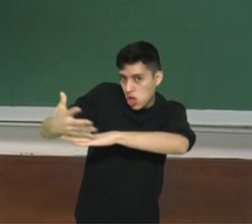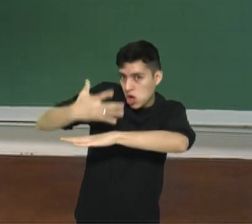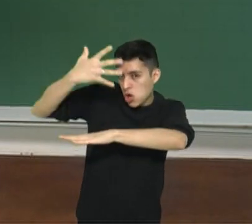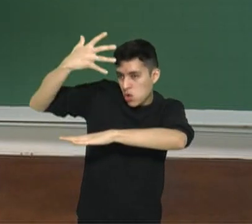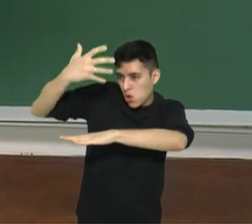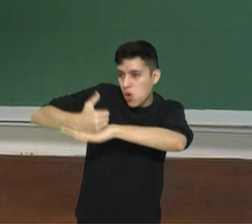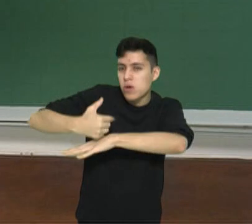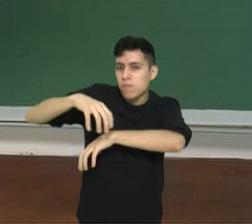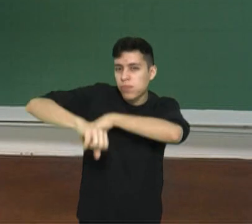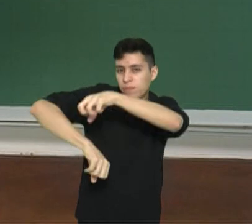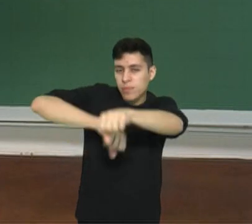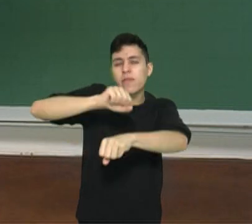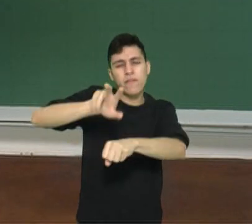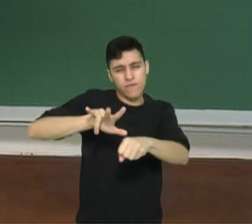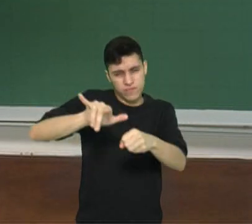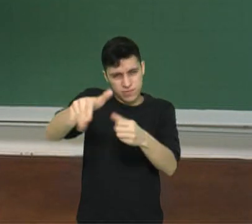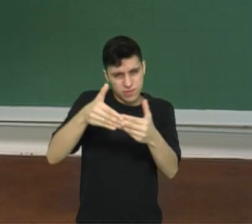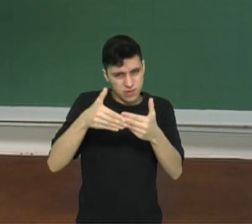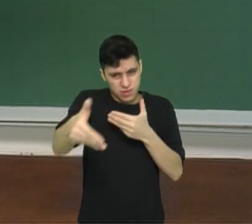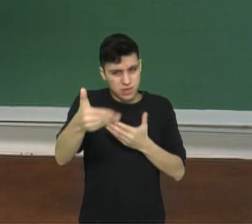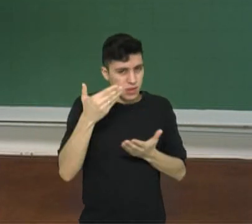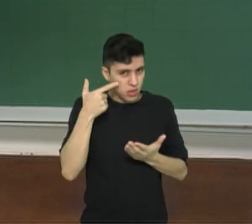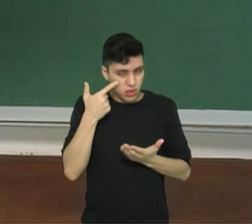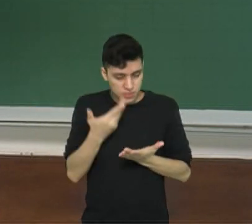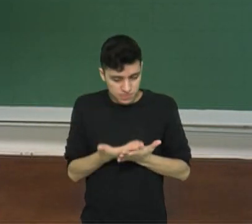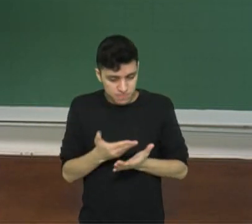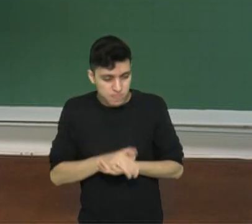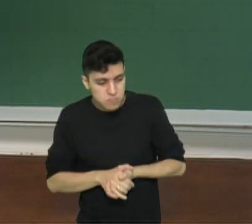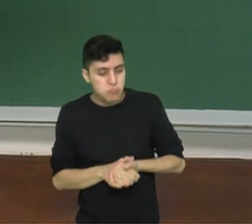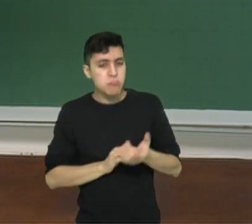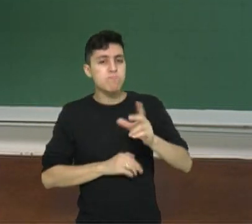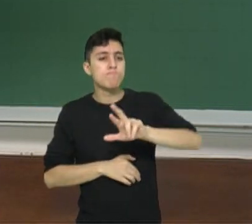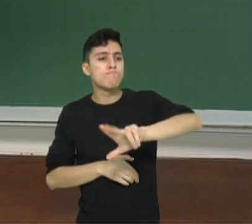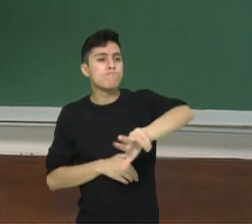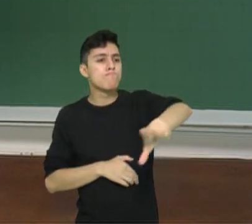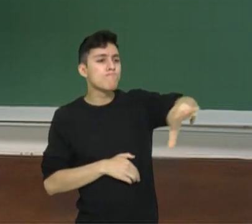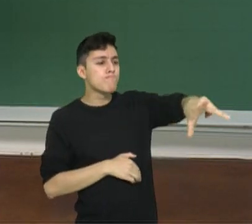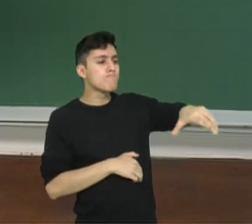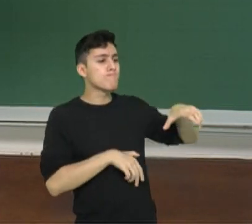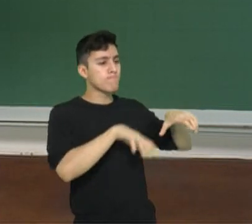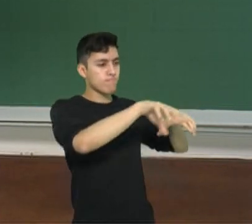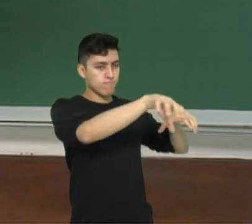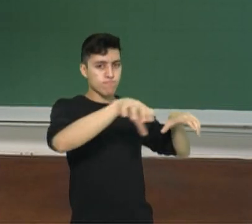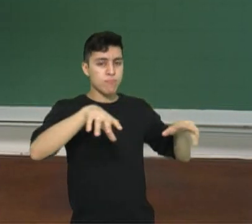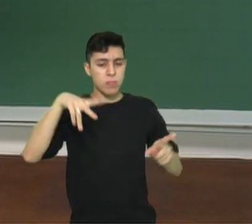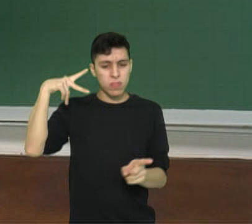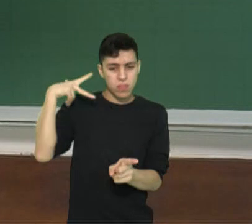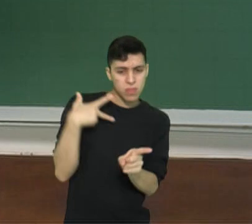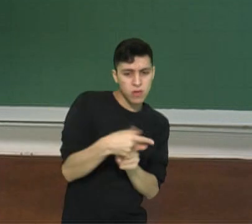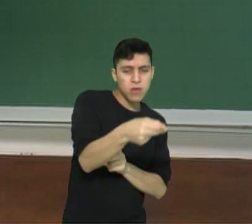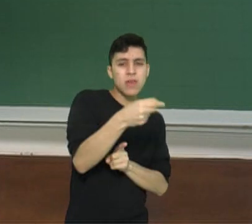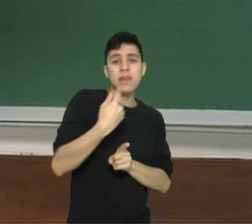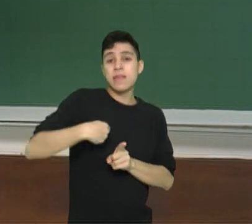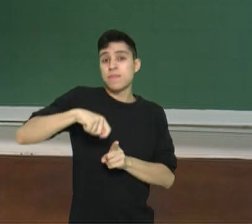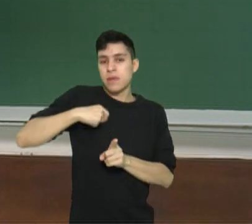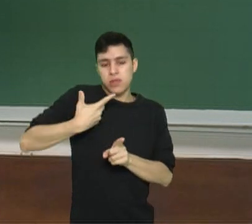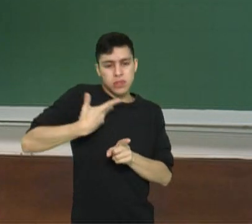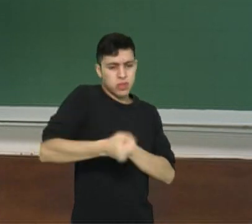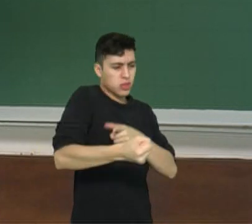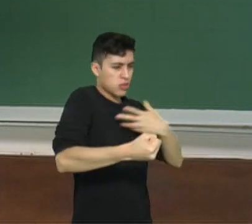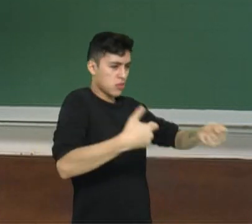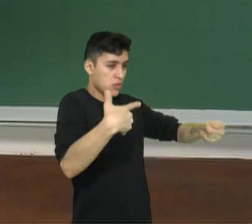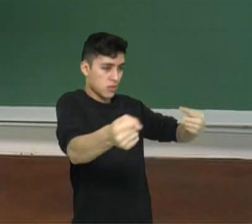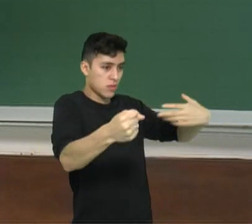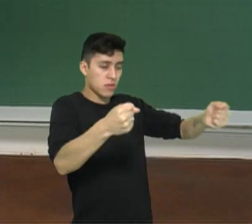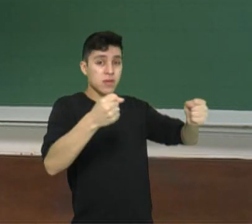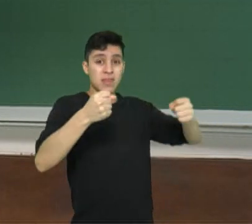né, futuramente, vários locais foram dominados e conquistados pelos espanhóis. E a